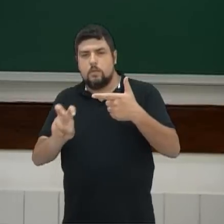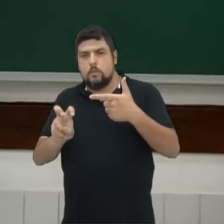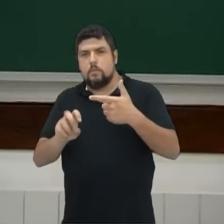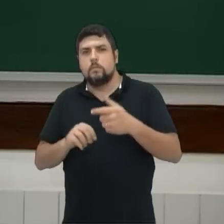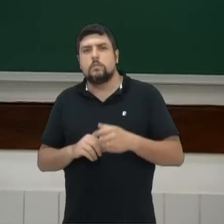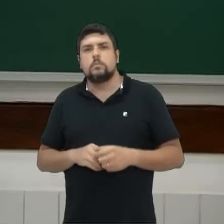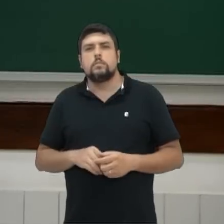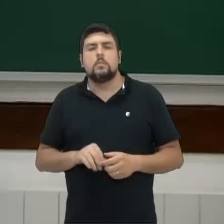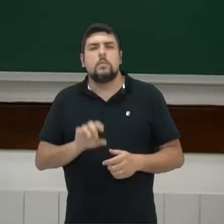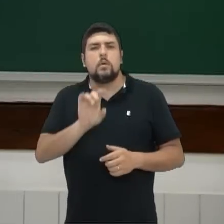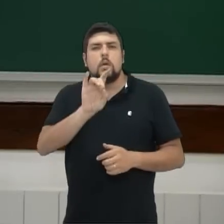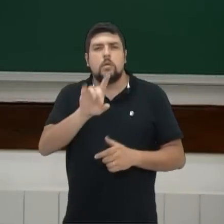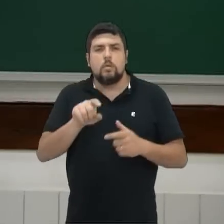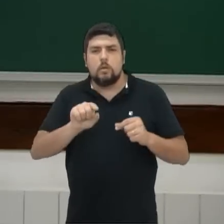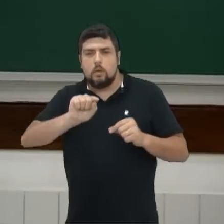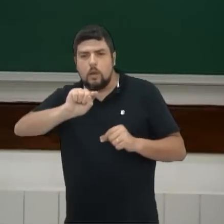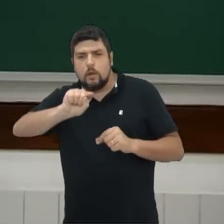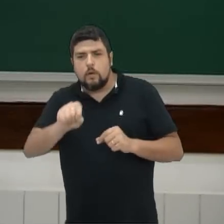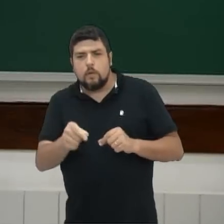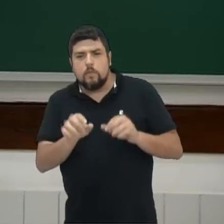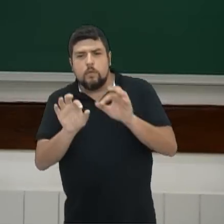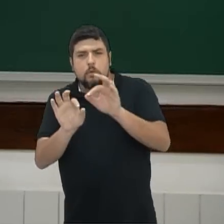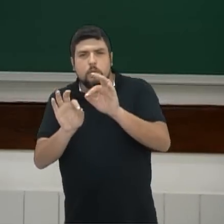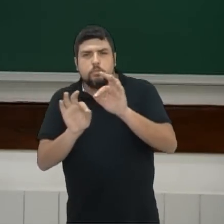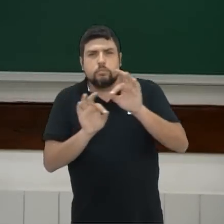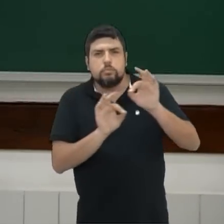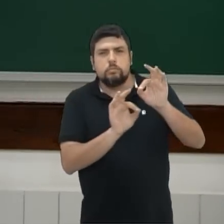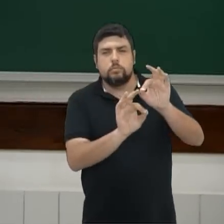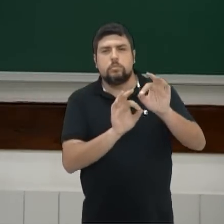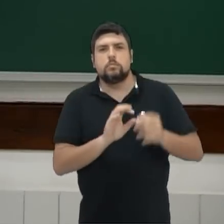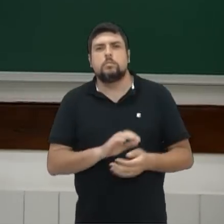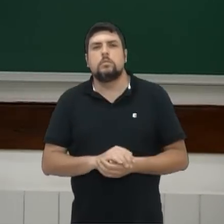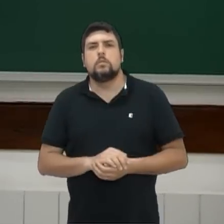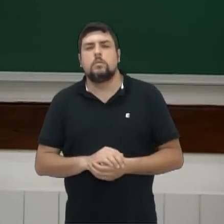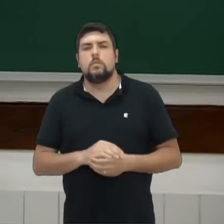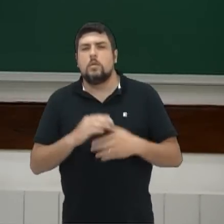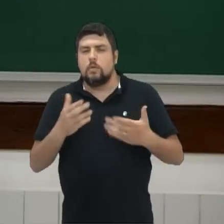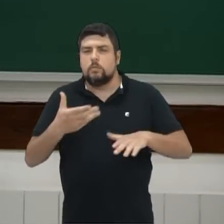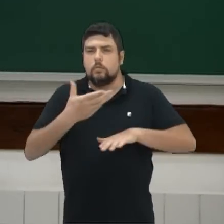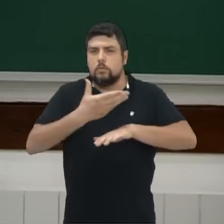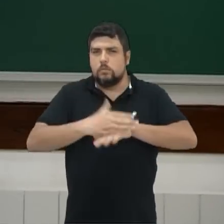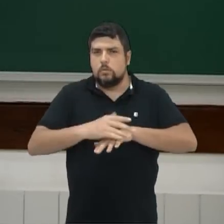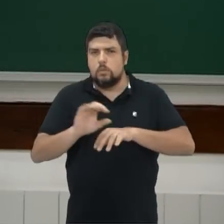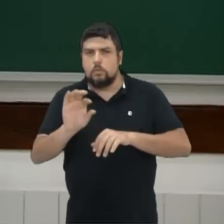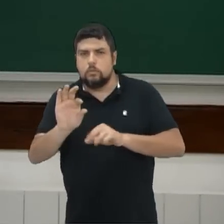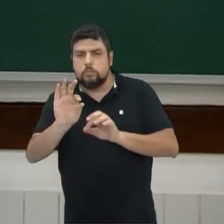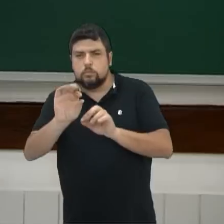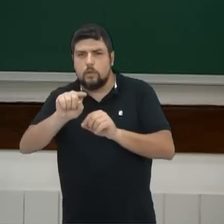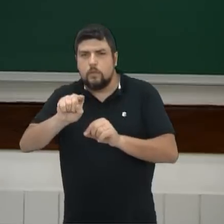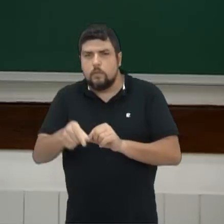vírgulas, igual a gente estava fazendo no quadro. A gente vai trabalhar mais uma vez só usando as vírgulas.